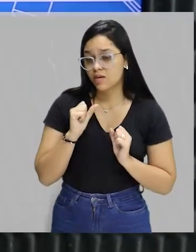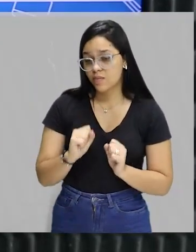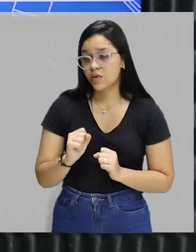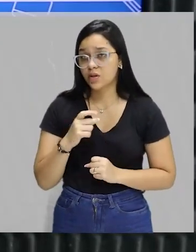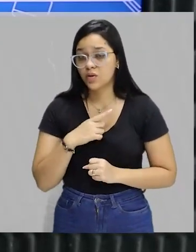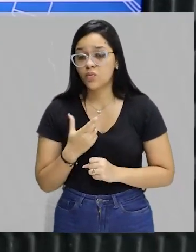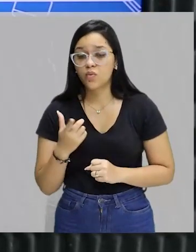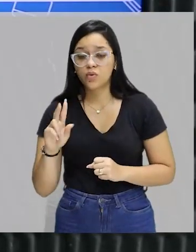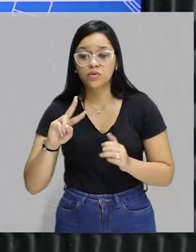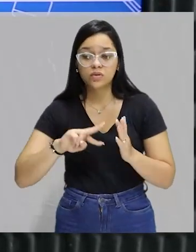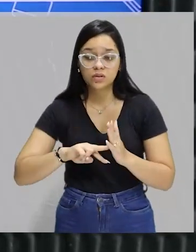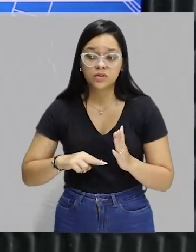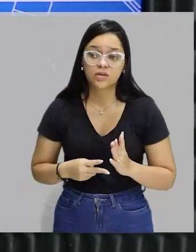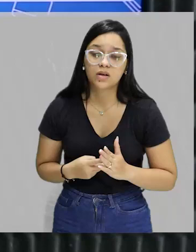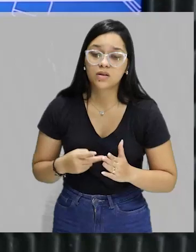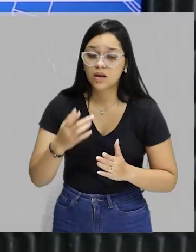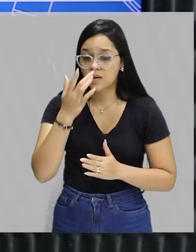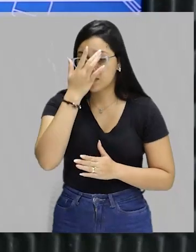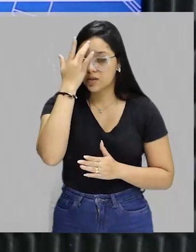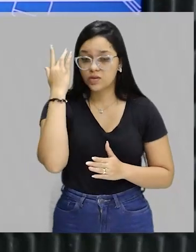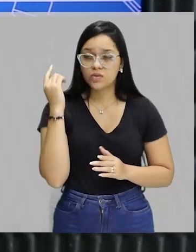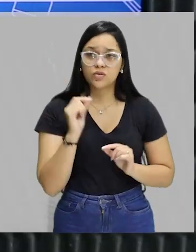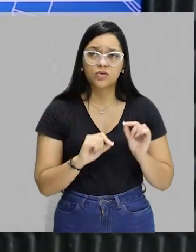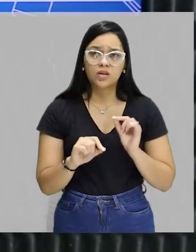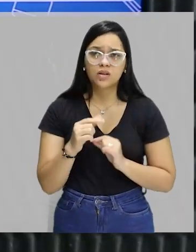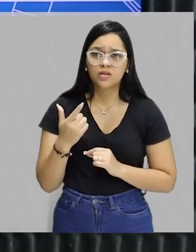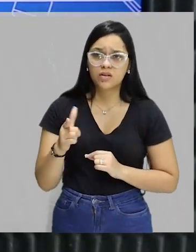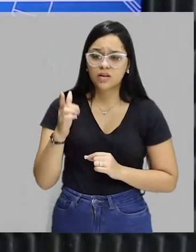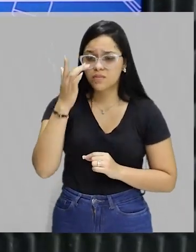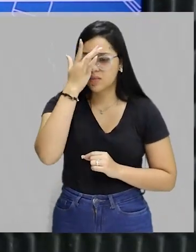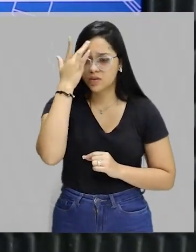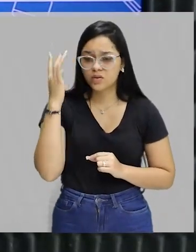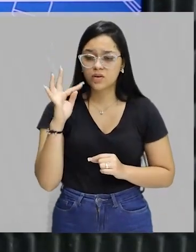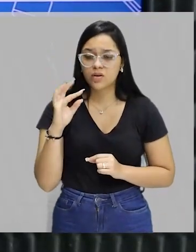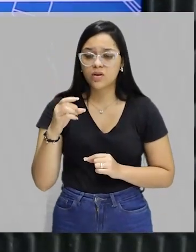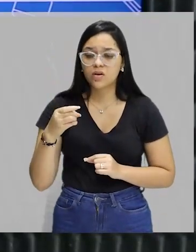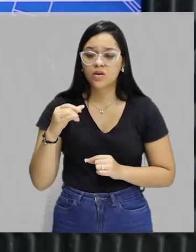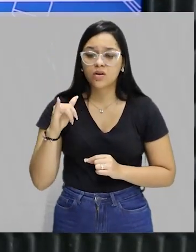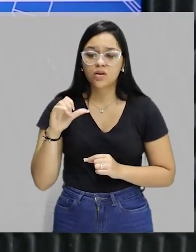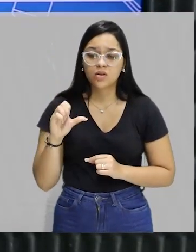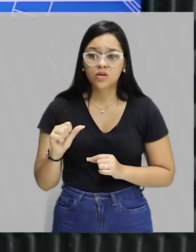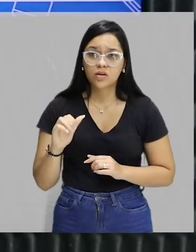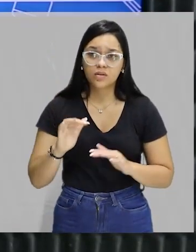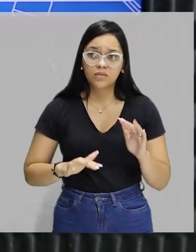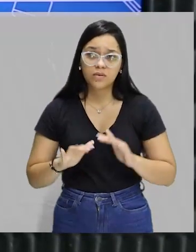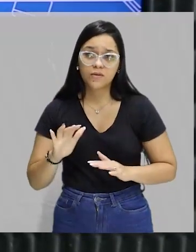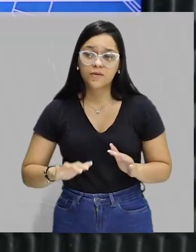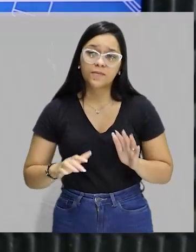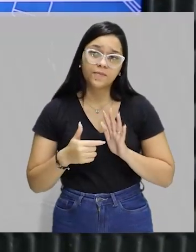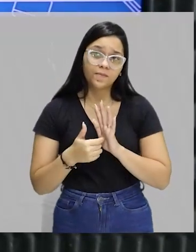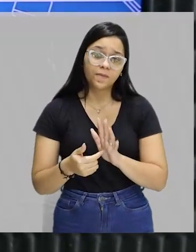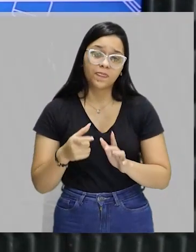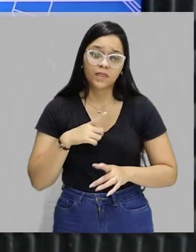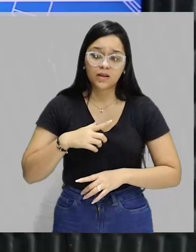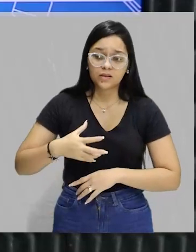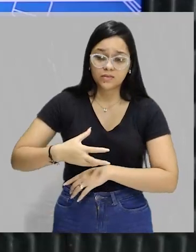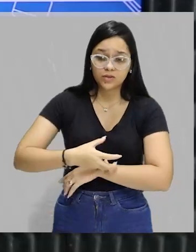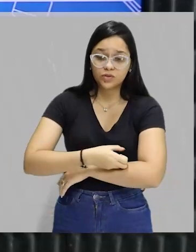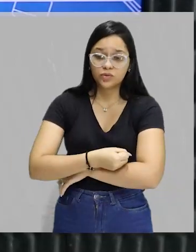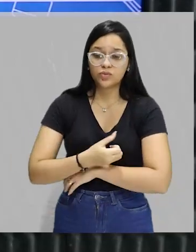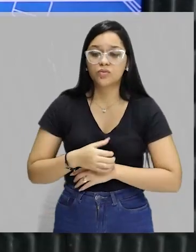ganhar um outro significado, a pessoas, será que não existem pessoas que são tóxicas, que aparentemente, literalmente te